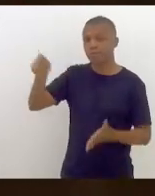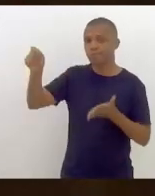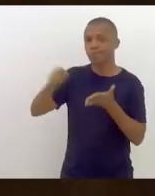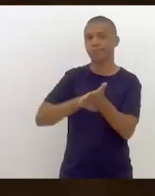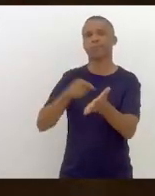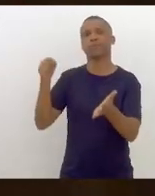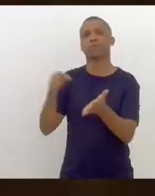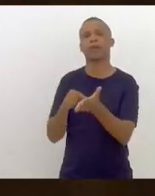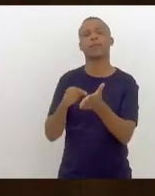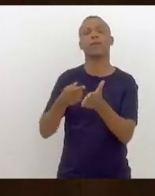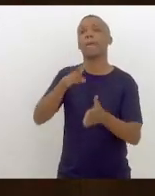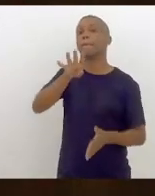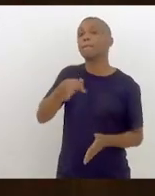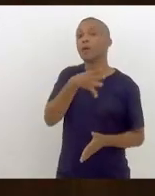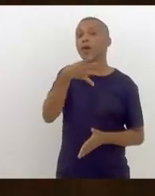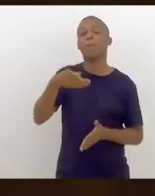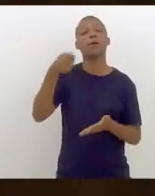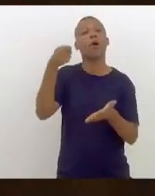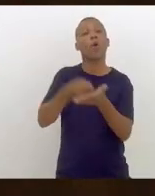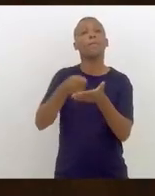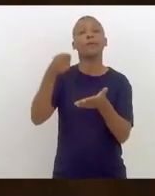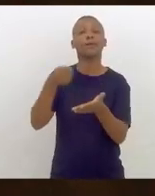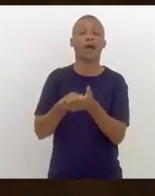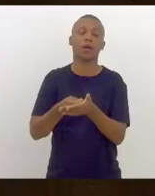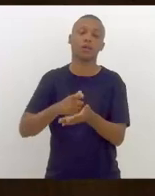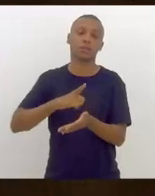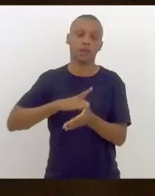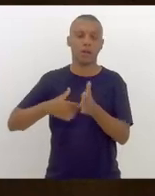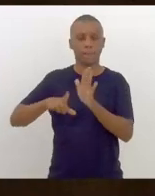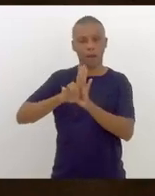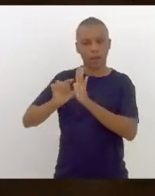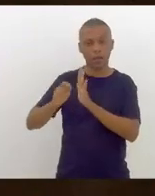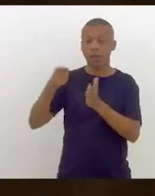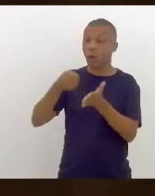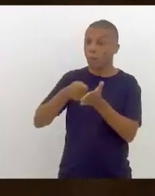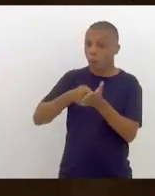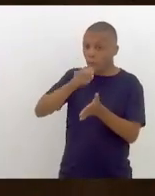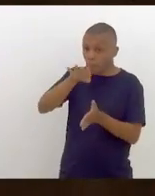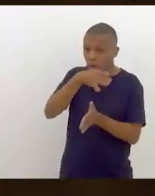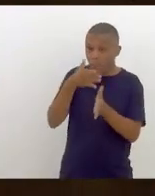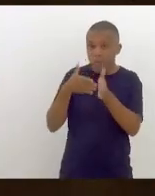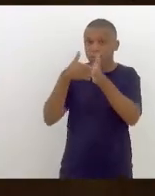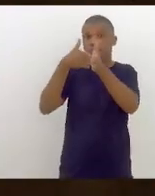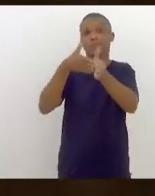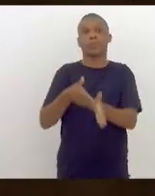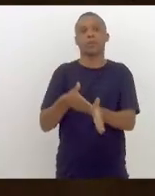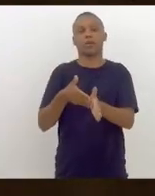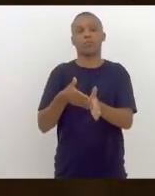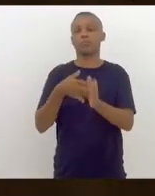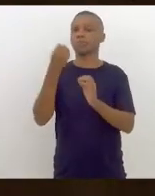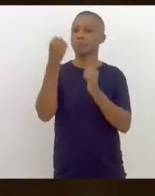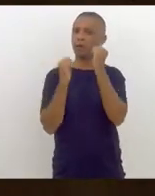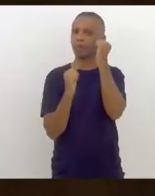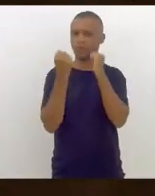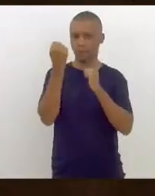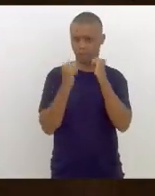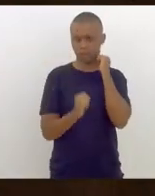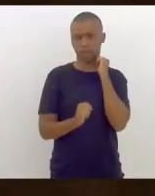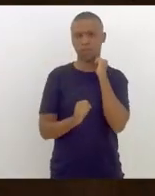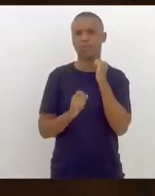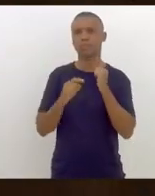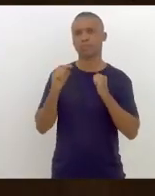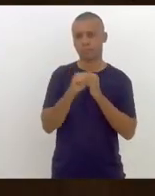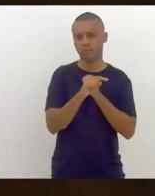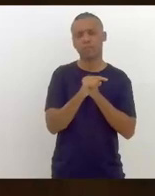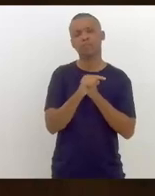esse programa que exige essa lei que exige um programa de integridade para as empresas que